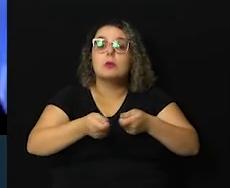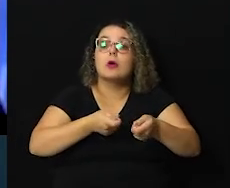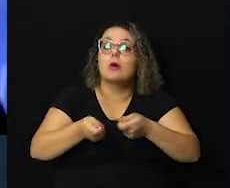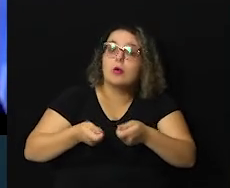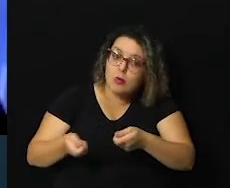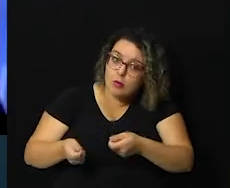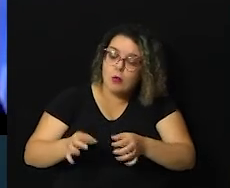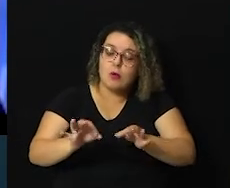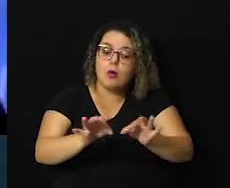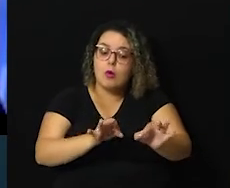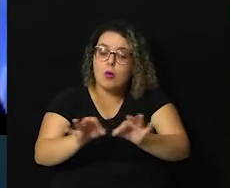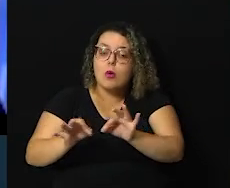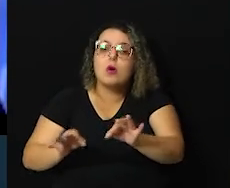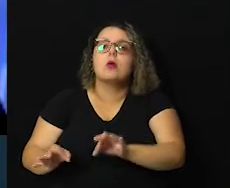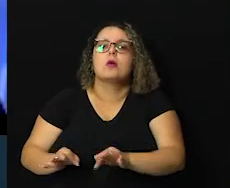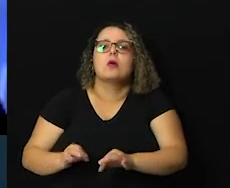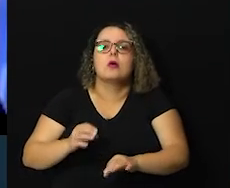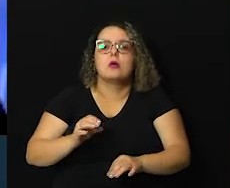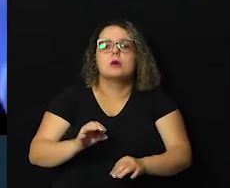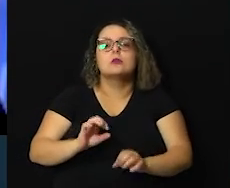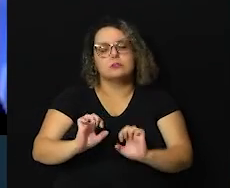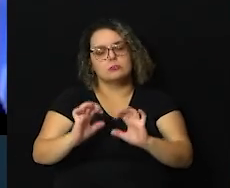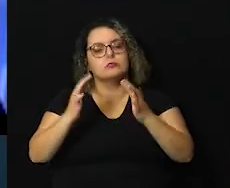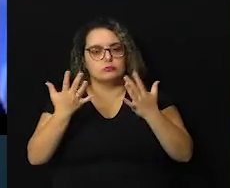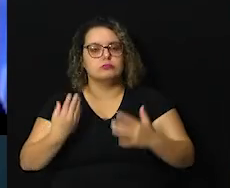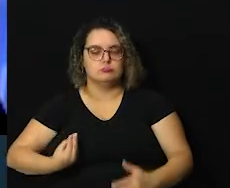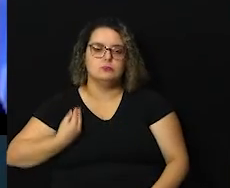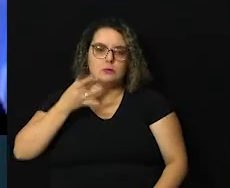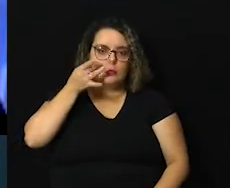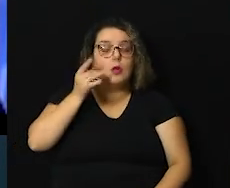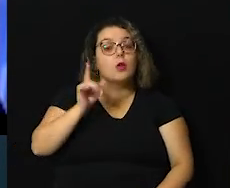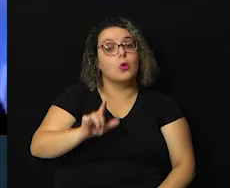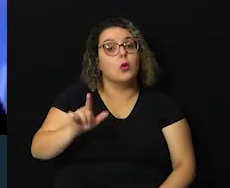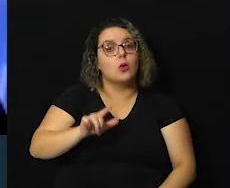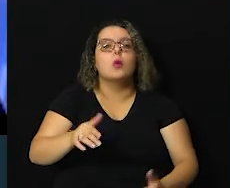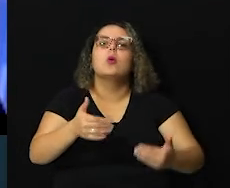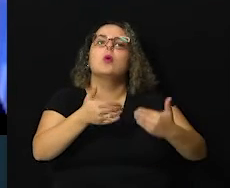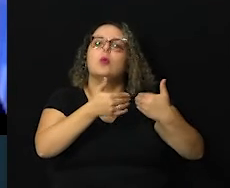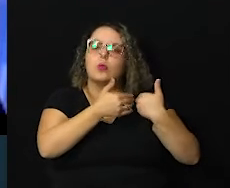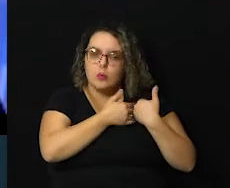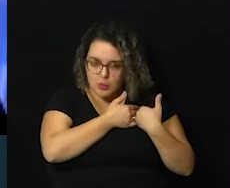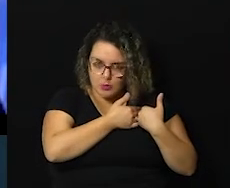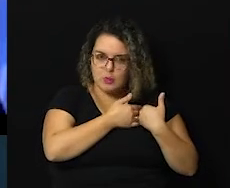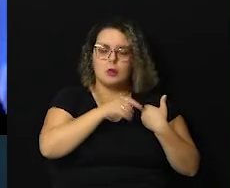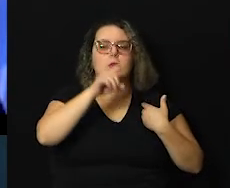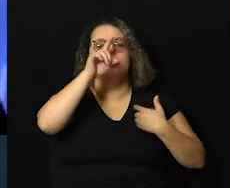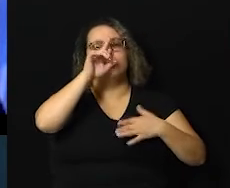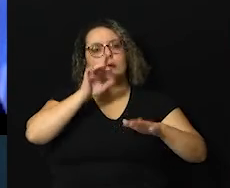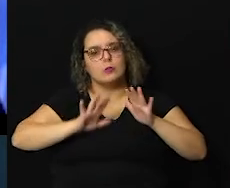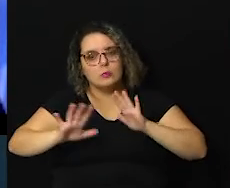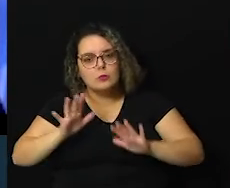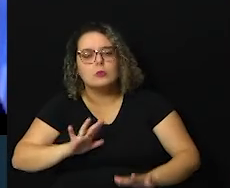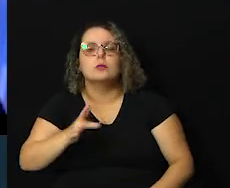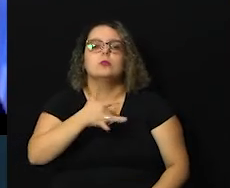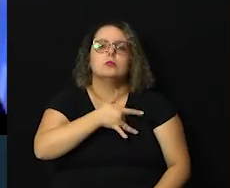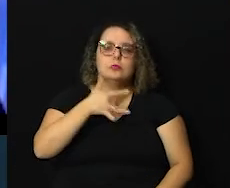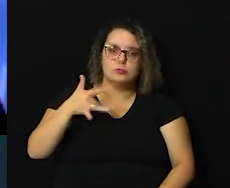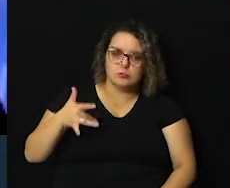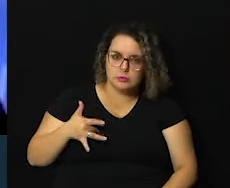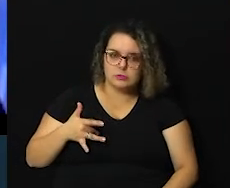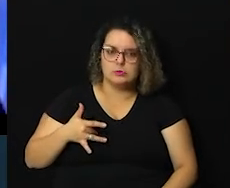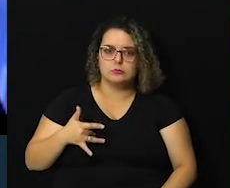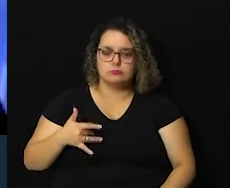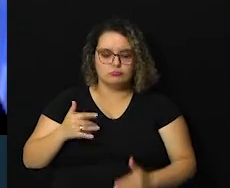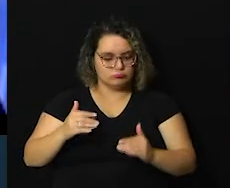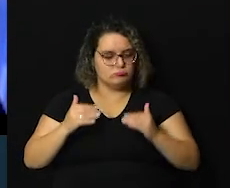discutidas organização de eventos presenciais a partir do segundo semestre Mas é claro com responsabilidade com cuidado